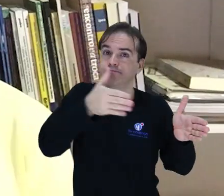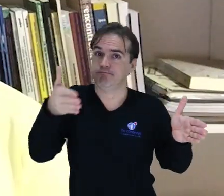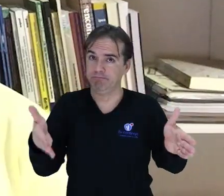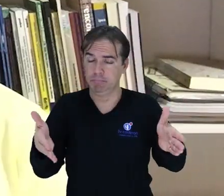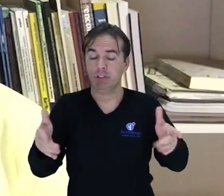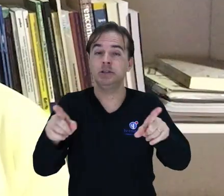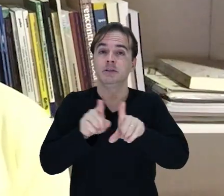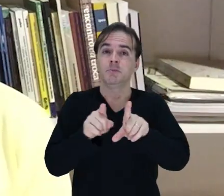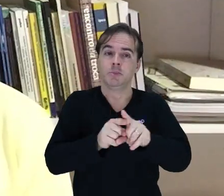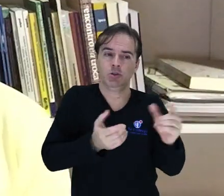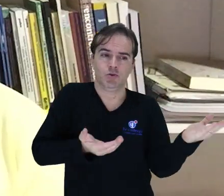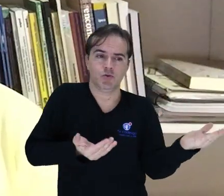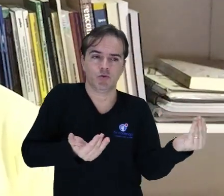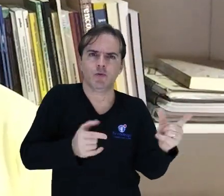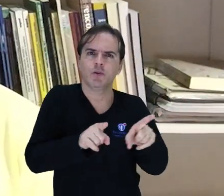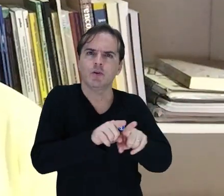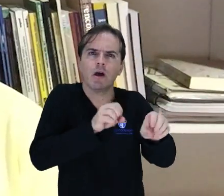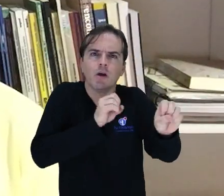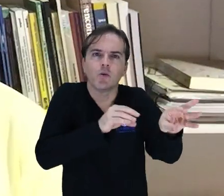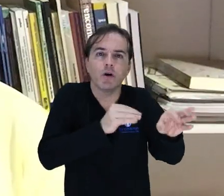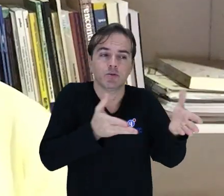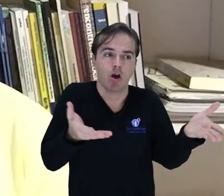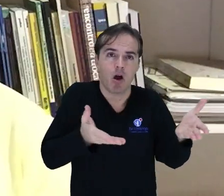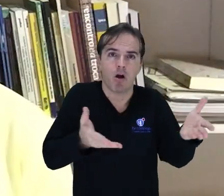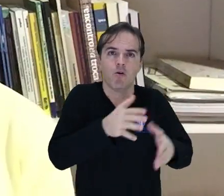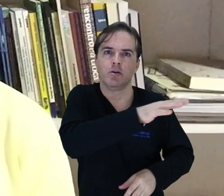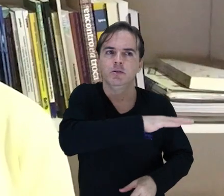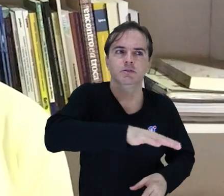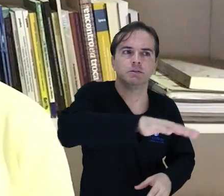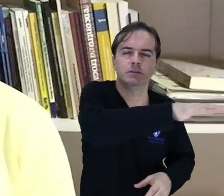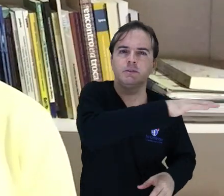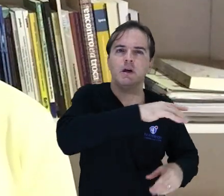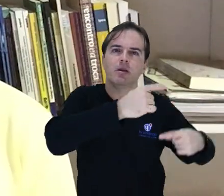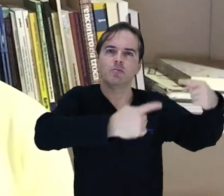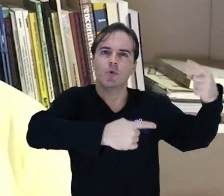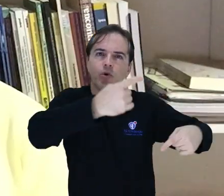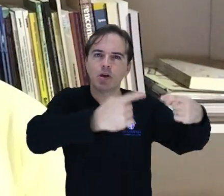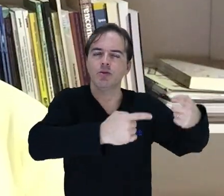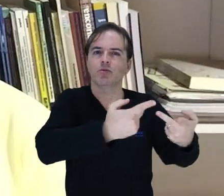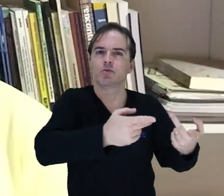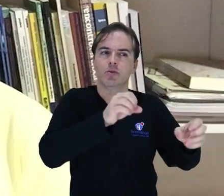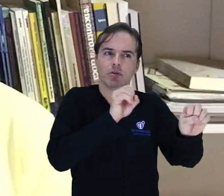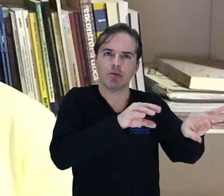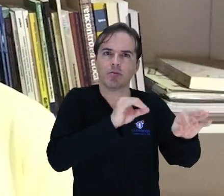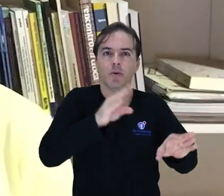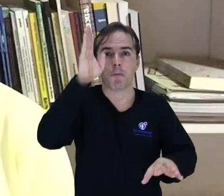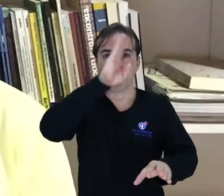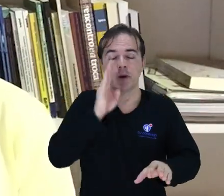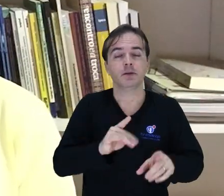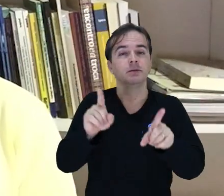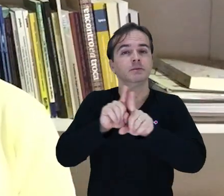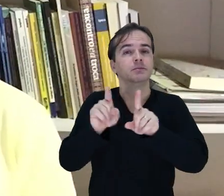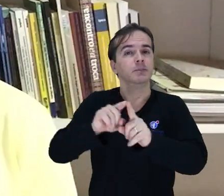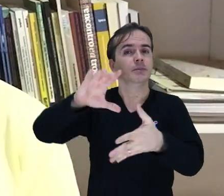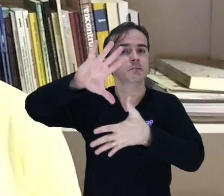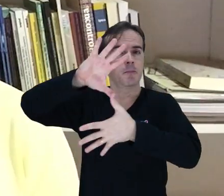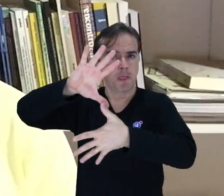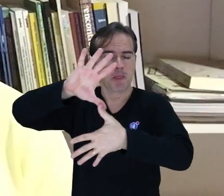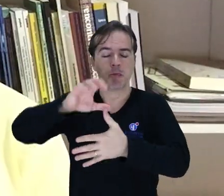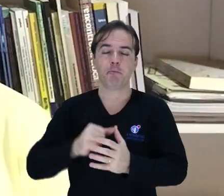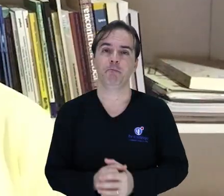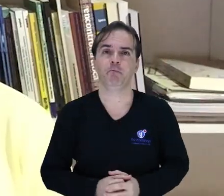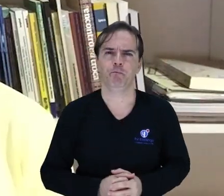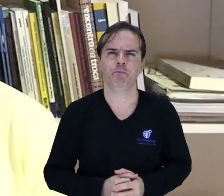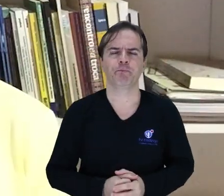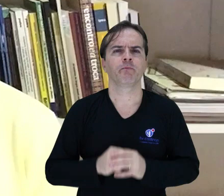juventudes e a educação em destaque no cenário sociopolítico e educacional do país e da América Latina. Esse